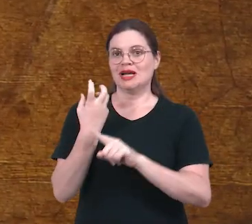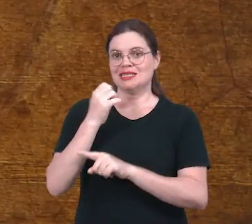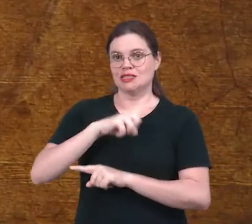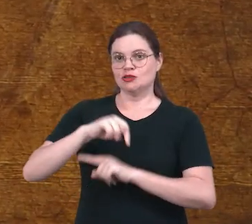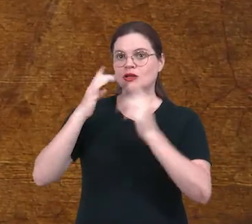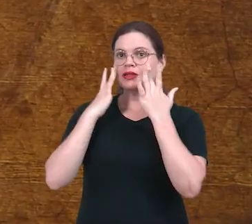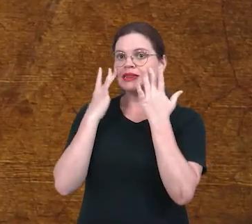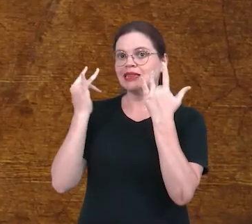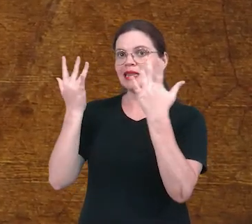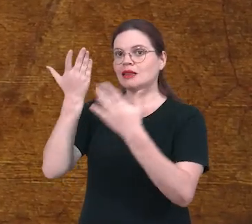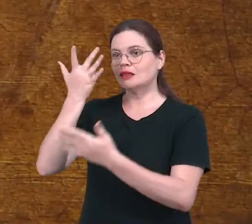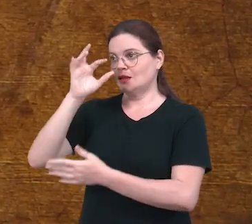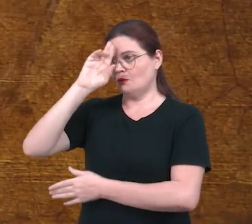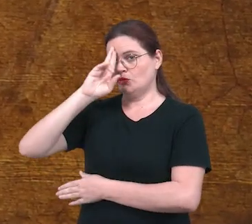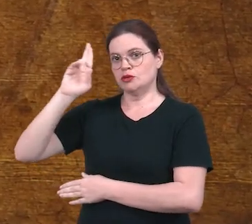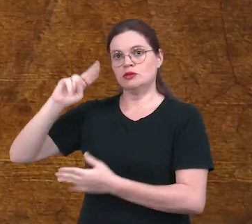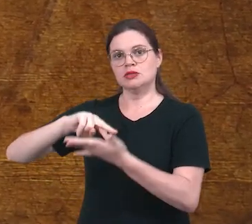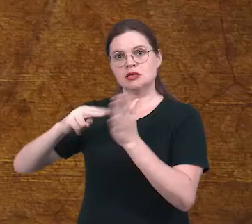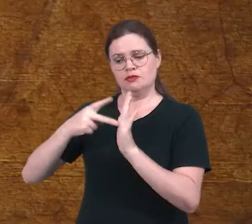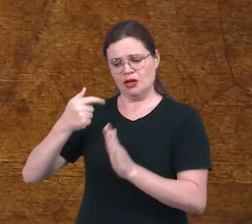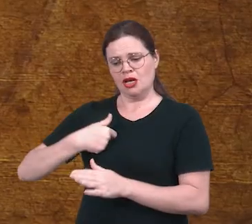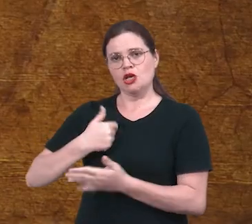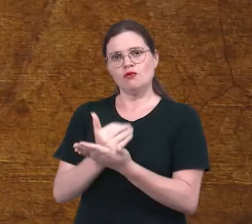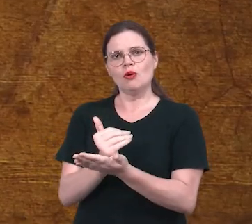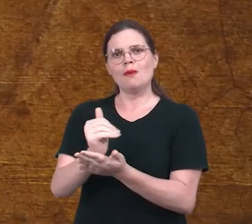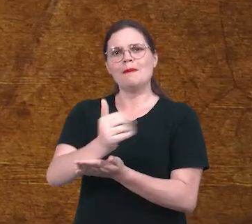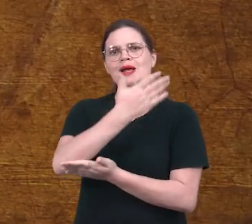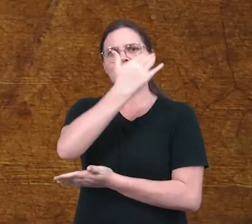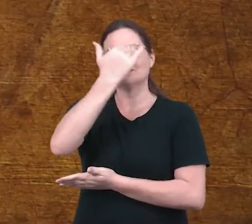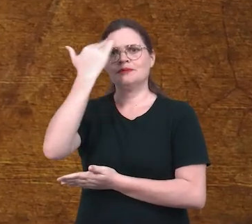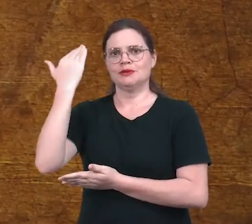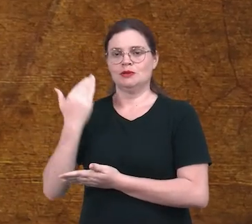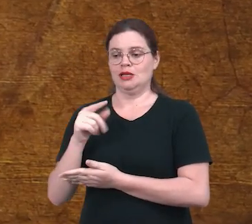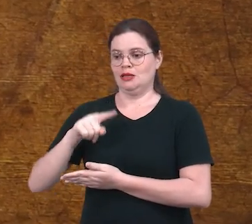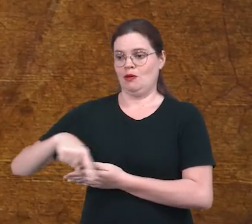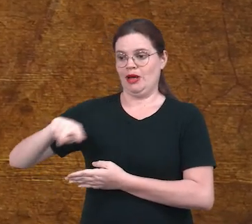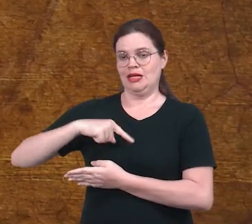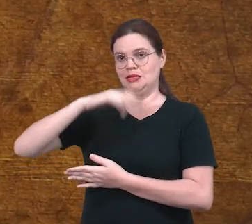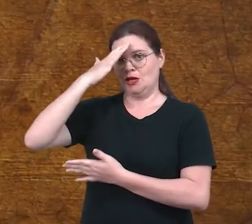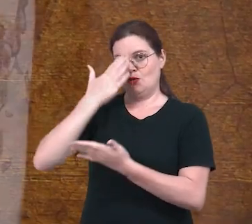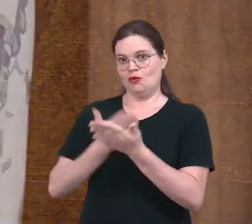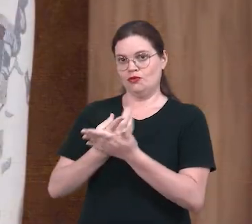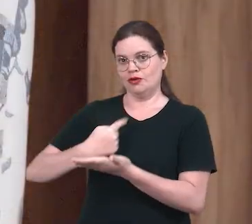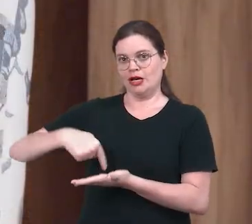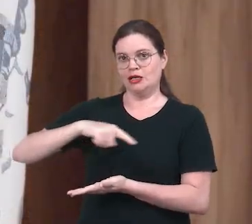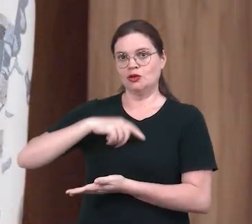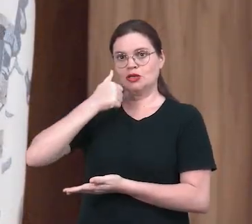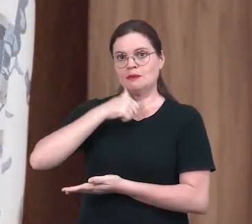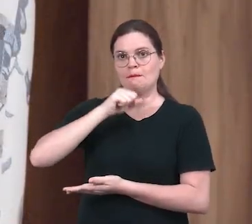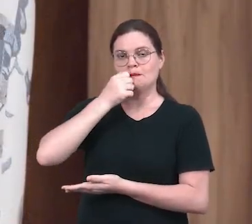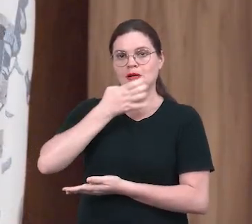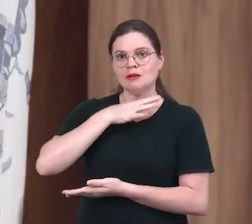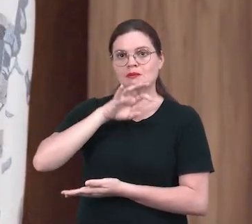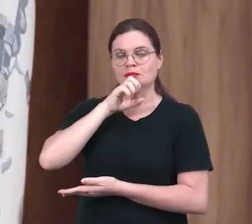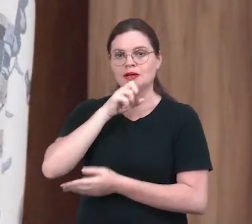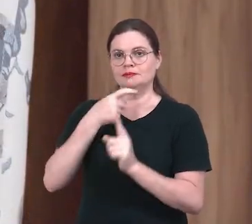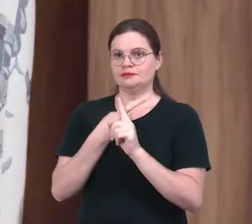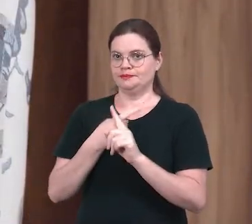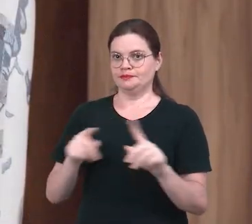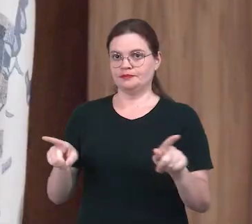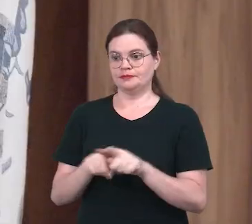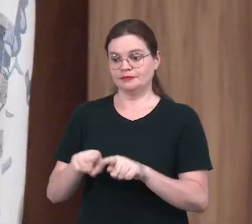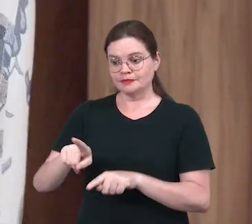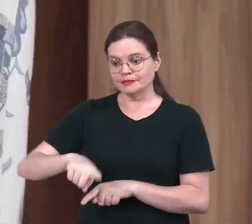da sabedoria. Eles precisam confiar no conselho nosso como pais, mas eles precisam de ter também,